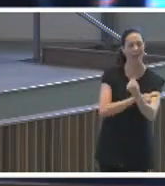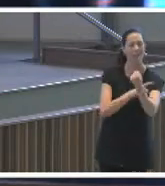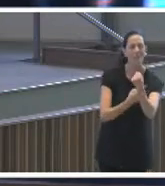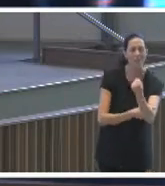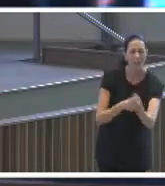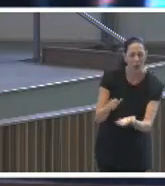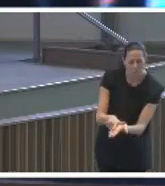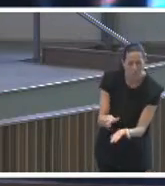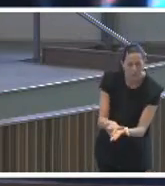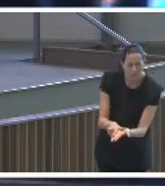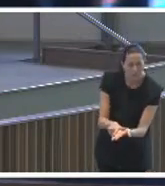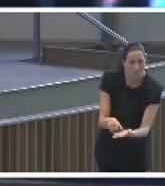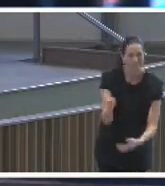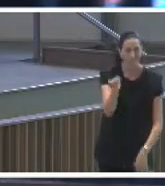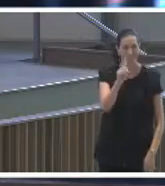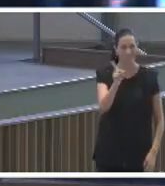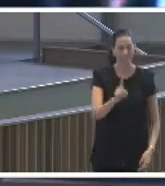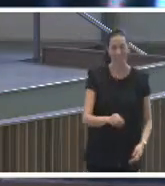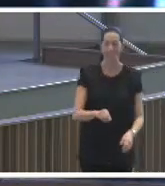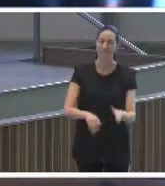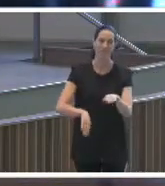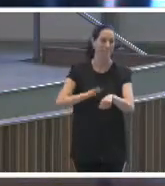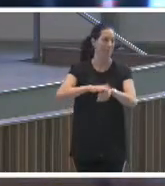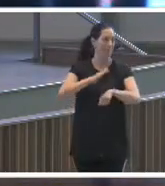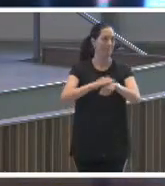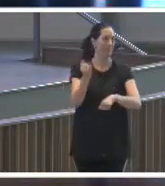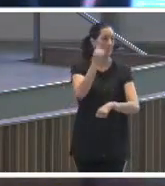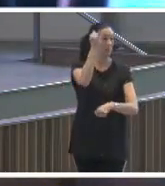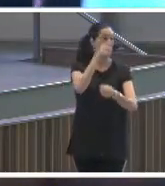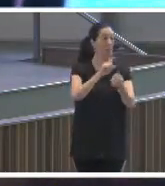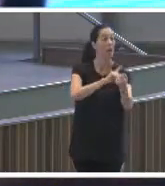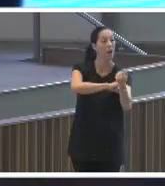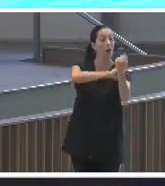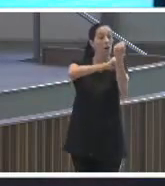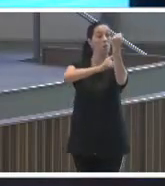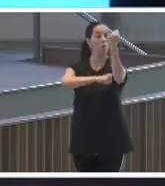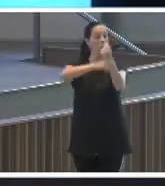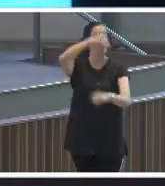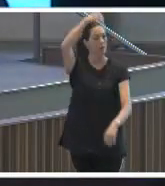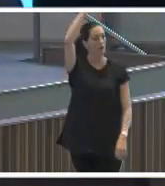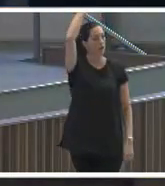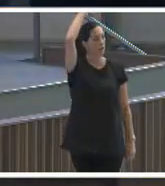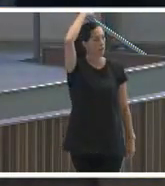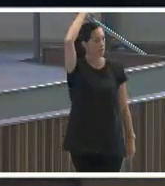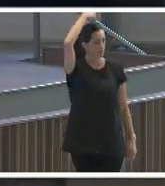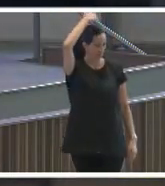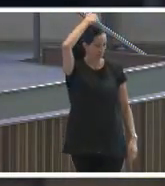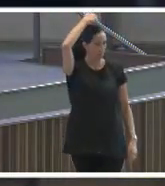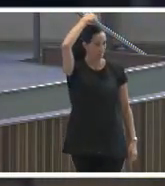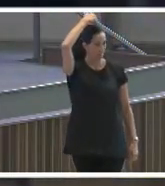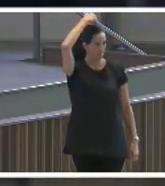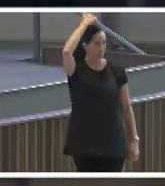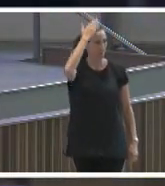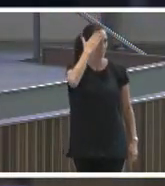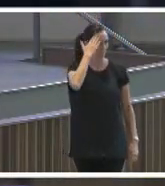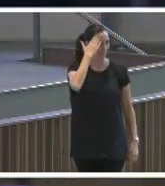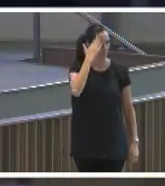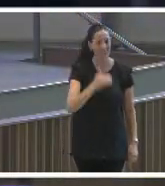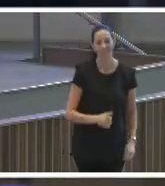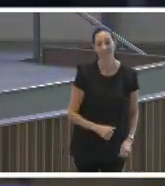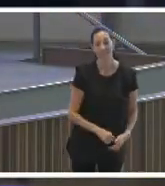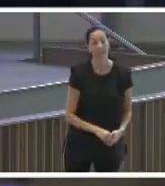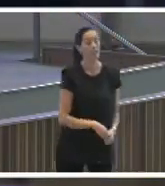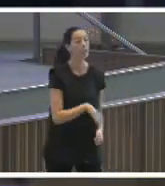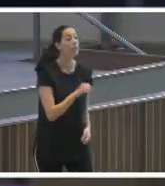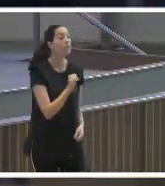da autoridade? E aí Paulo vai nos ensinar nesse versículo 8, que o sentido da